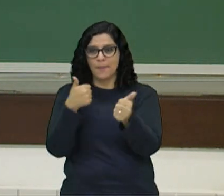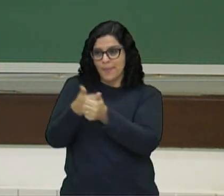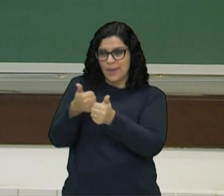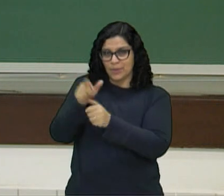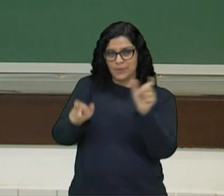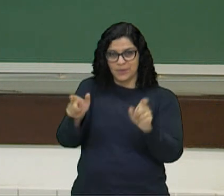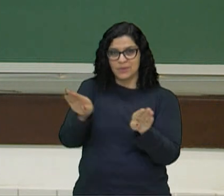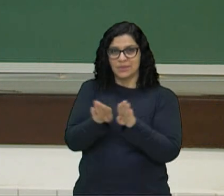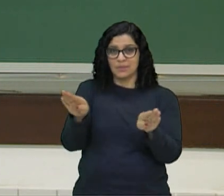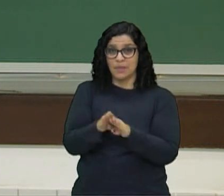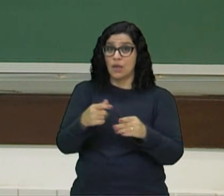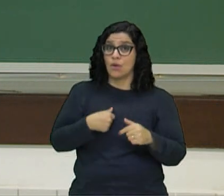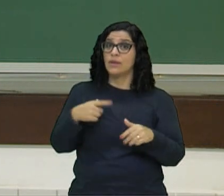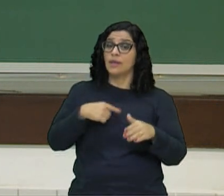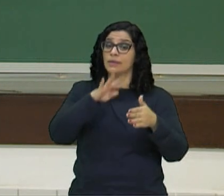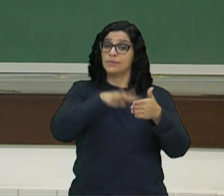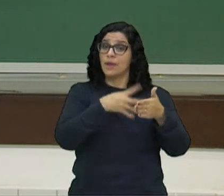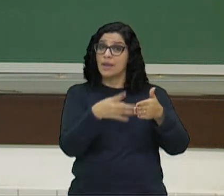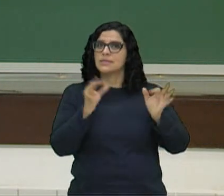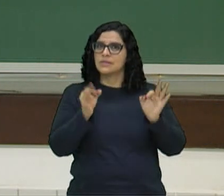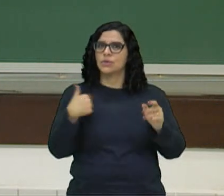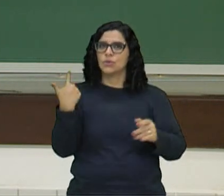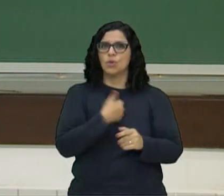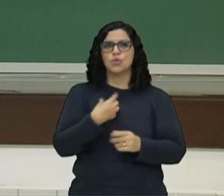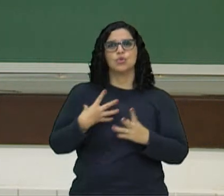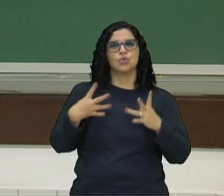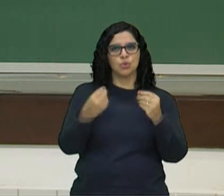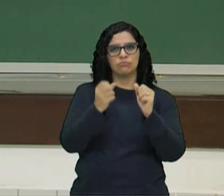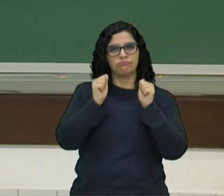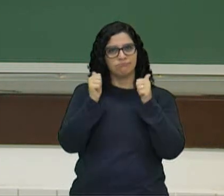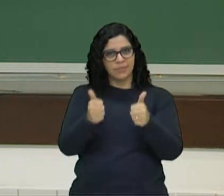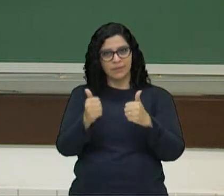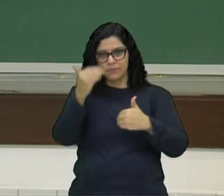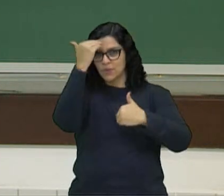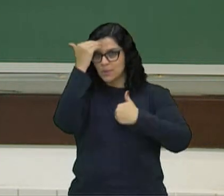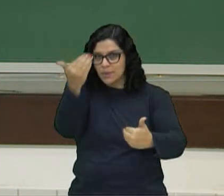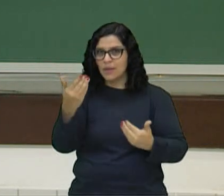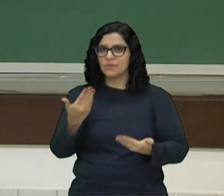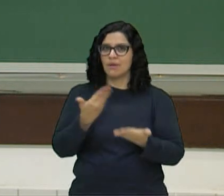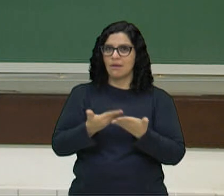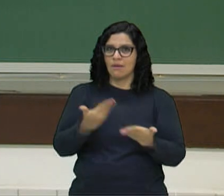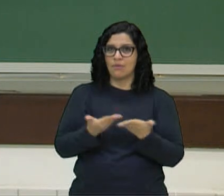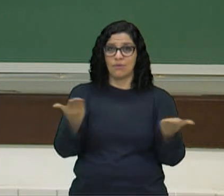você. Mantenha uma rotina e todos ficaremos muito bem. Obrigado por estar nessa